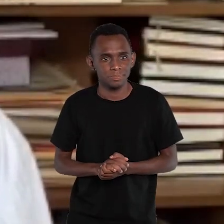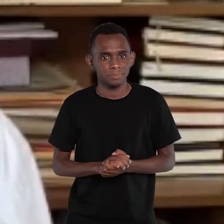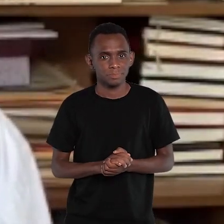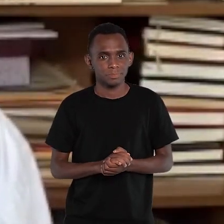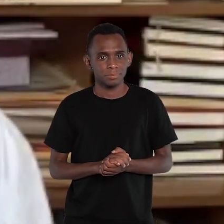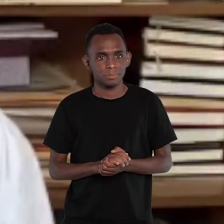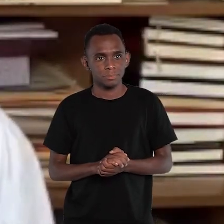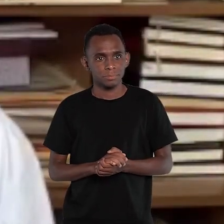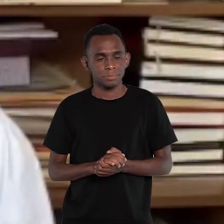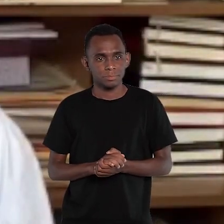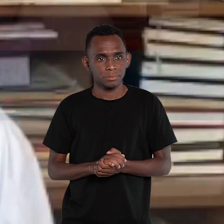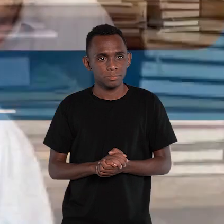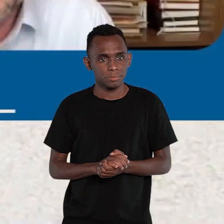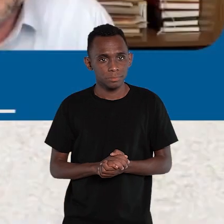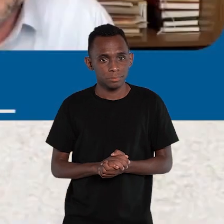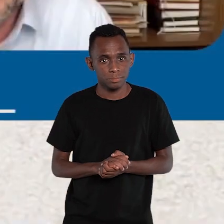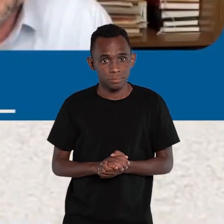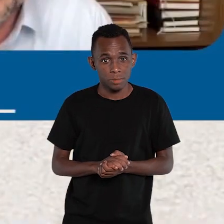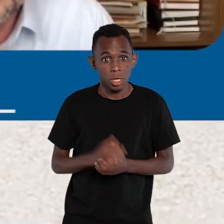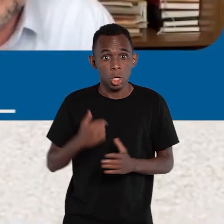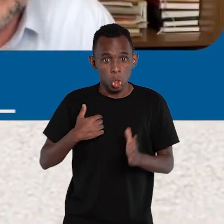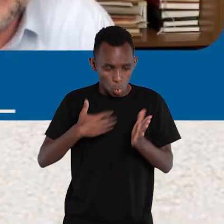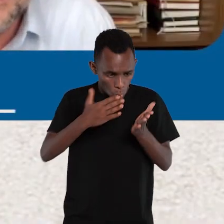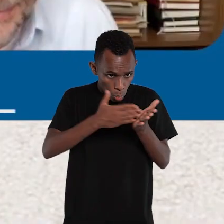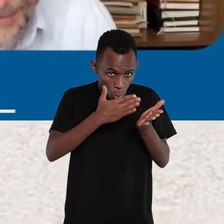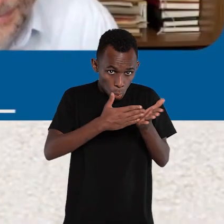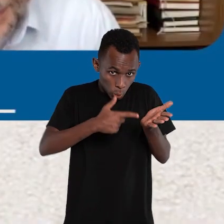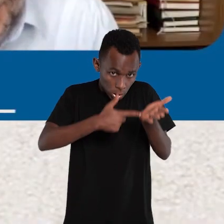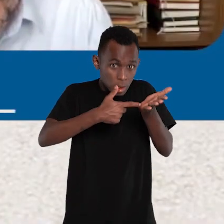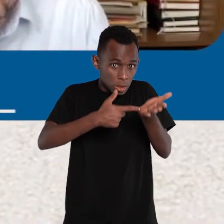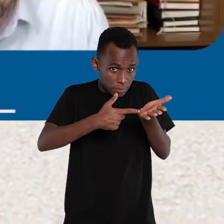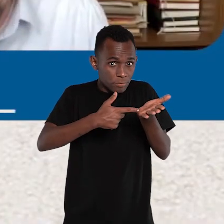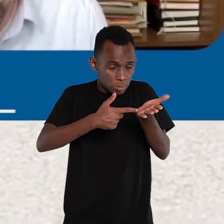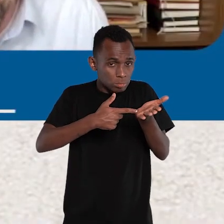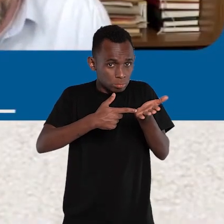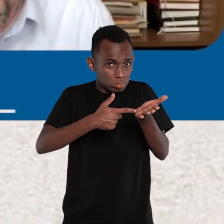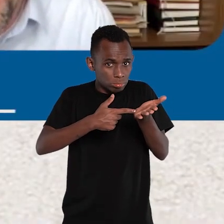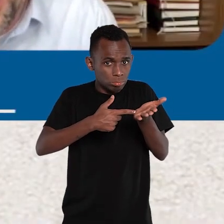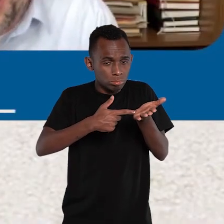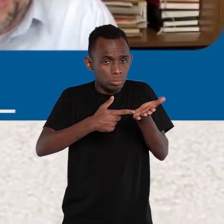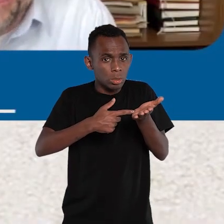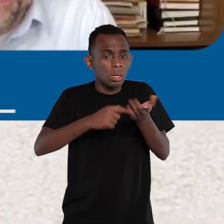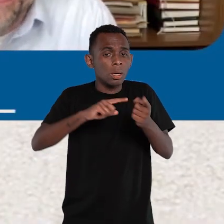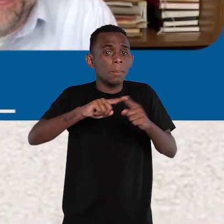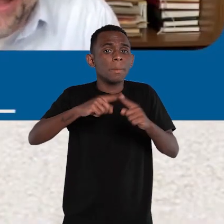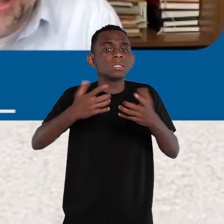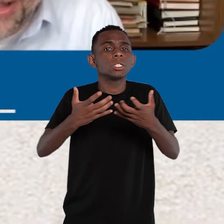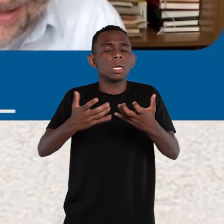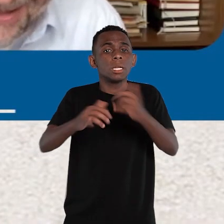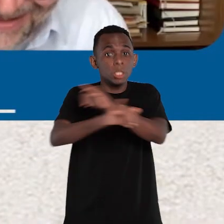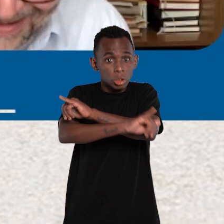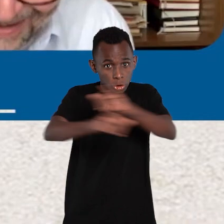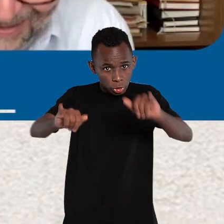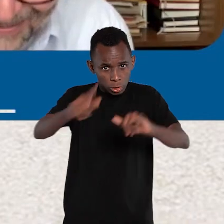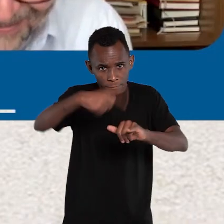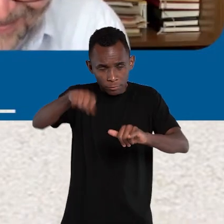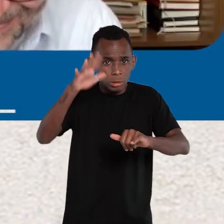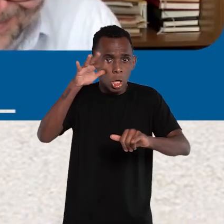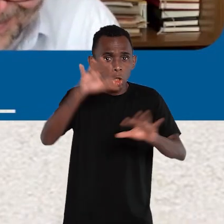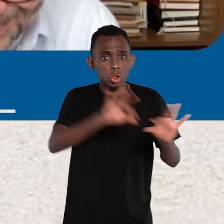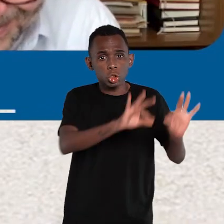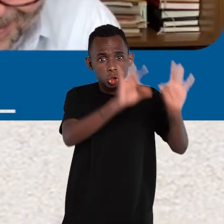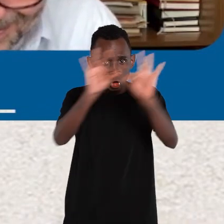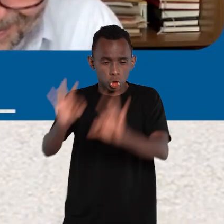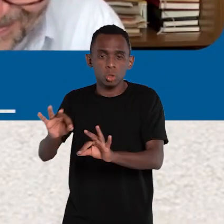Marcelo, a gente está bem antes de ir para o oitavo, eu estou aqui com o seu livro na mão, contabilizando tudo, Homens Mortos. Só queria dizer para o pessoal que está